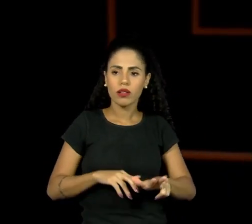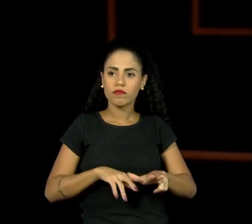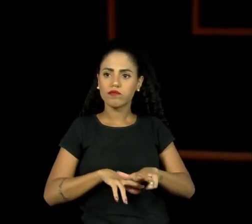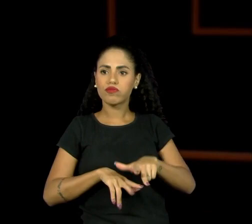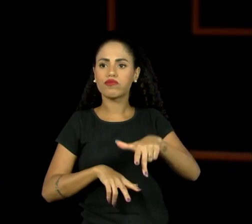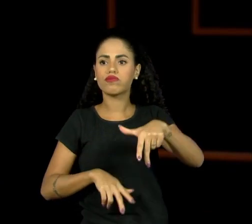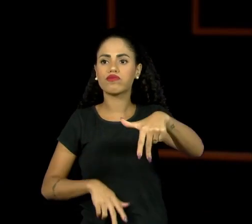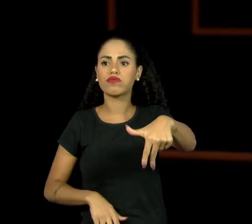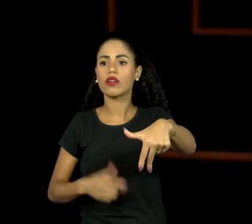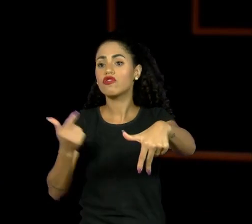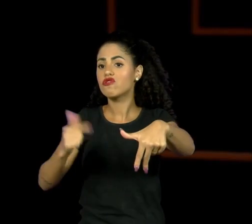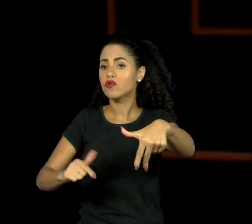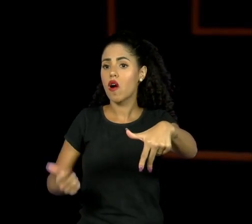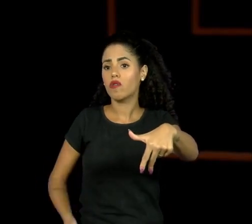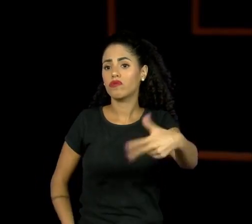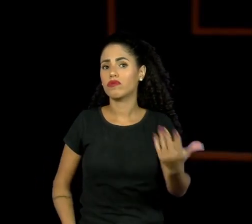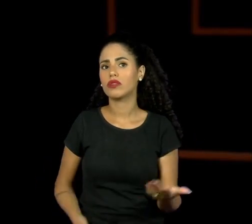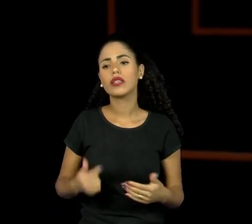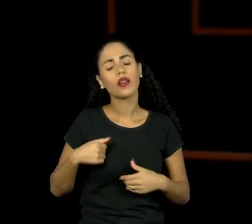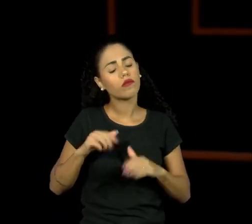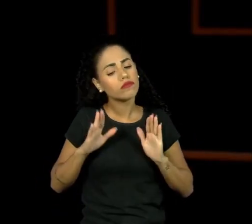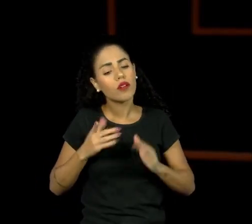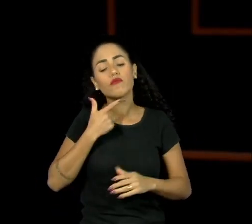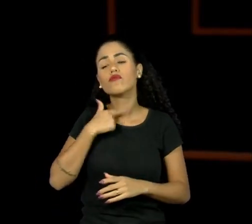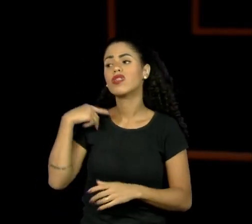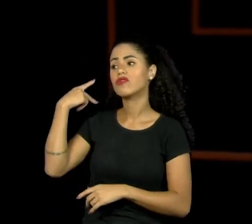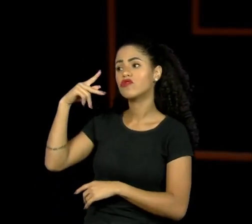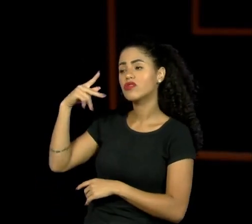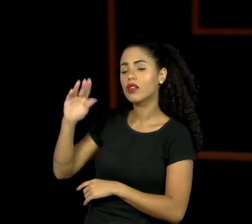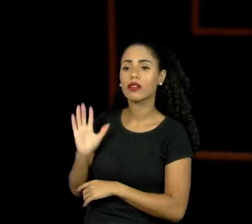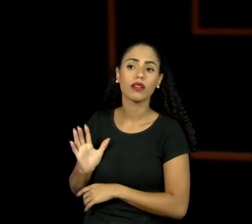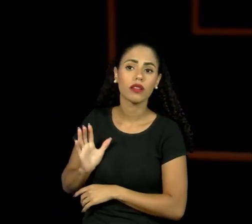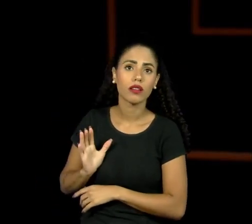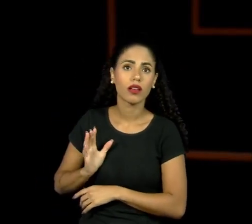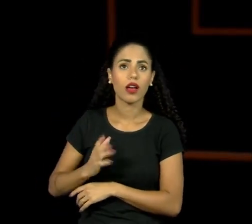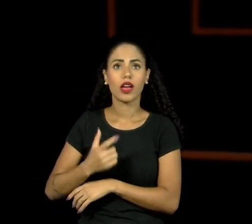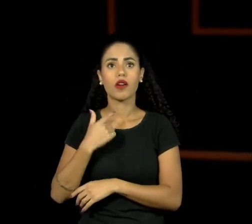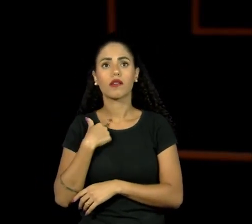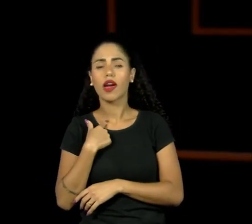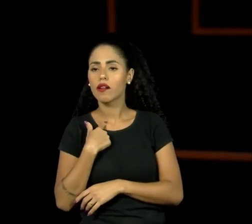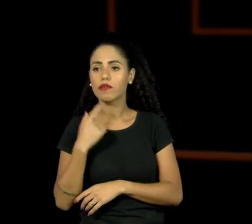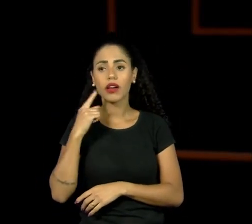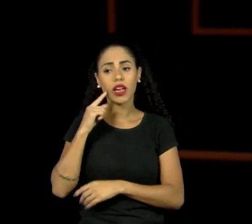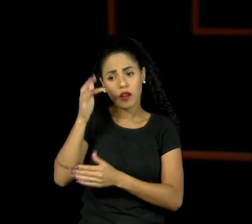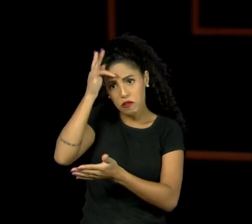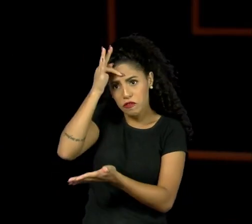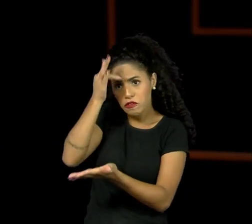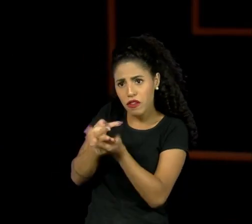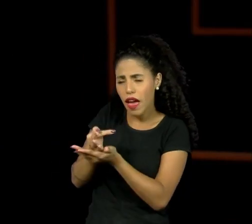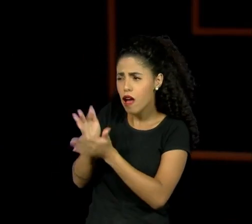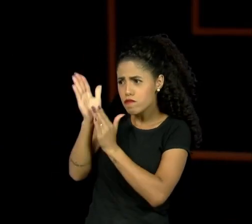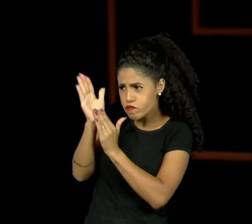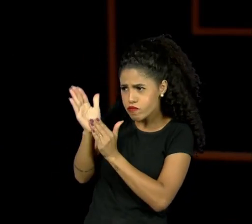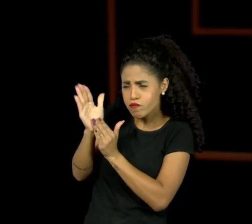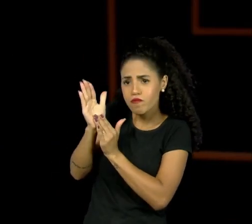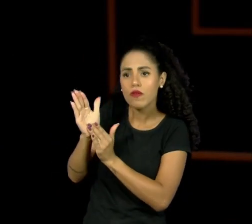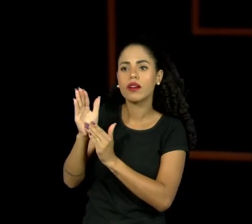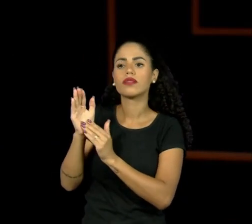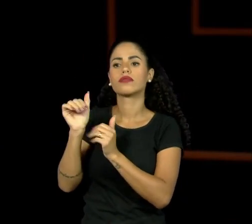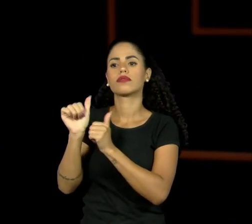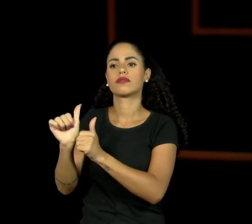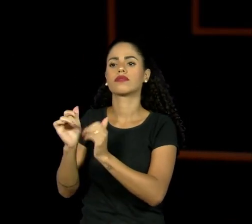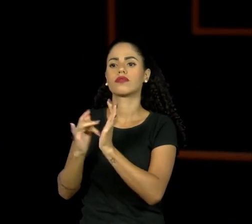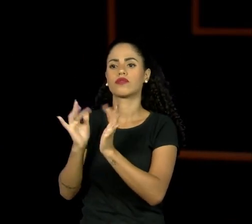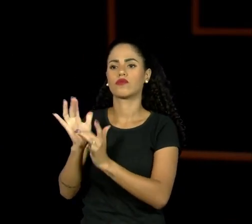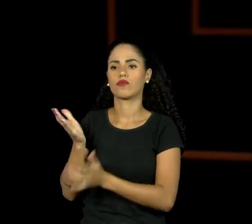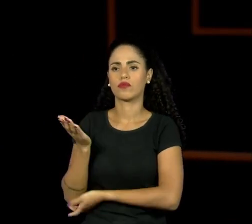não estou com problema de nada. Seja o que Deus quiser, eu só quero ficar no grid, na FM do céu, all the time, all the time. Isso é muito